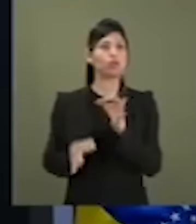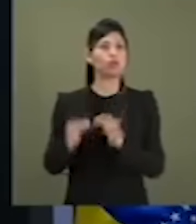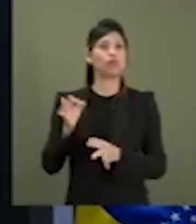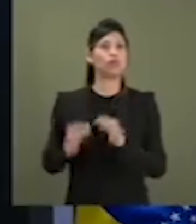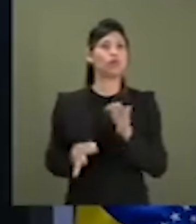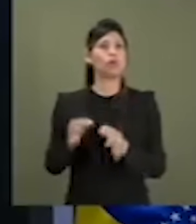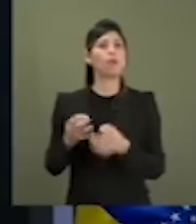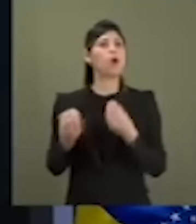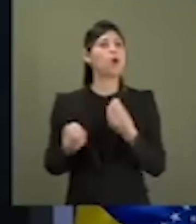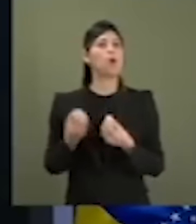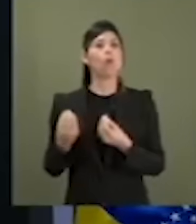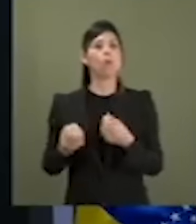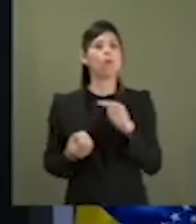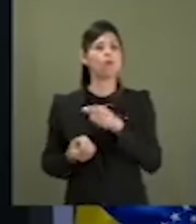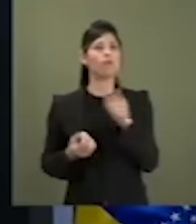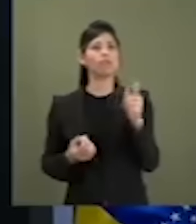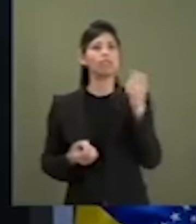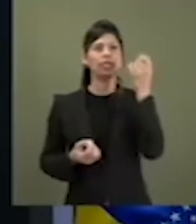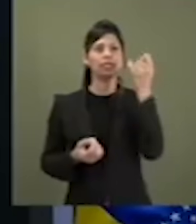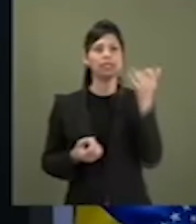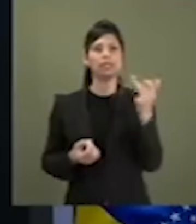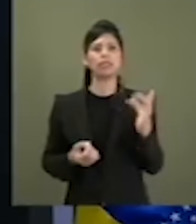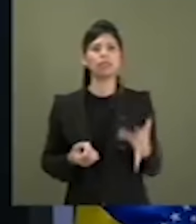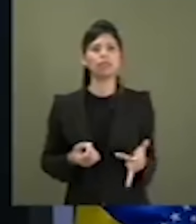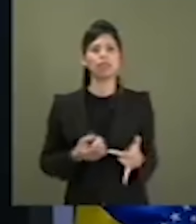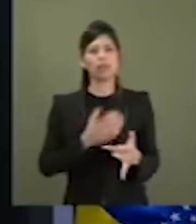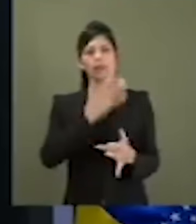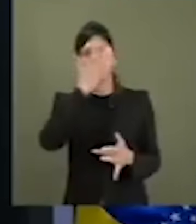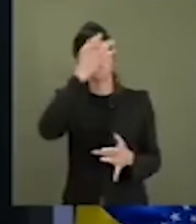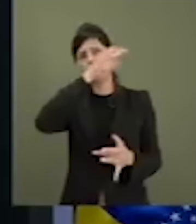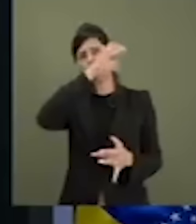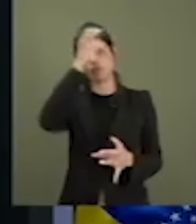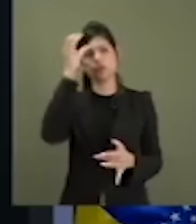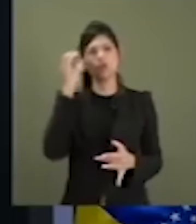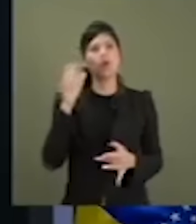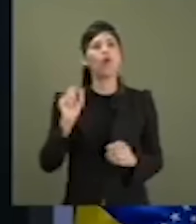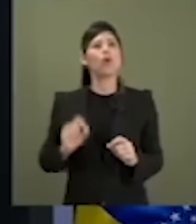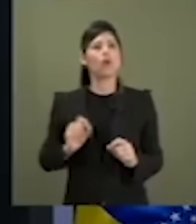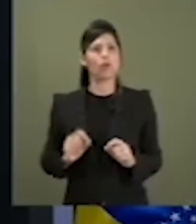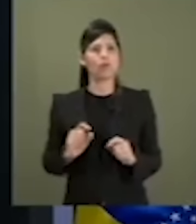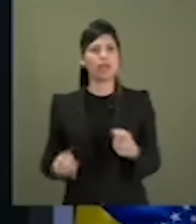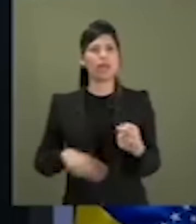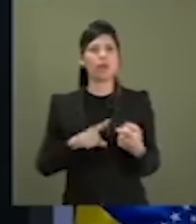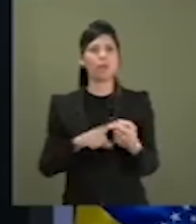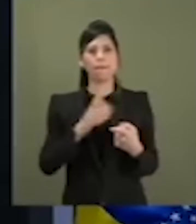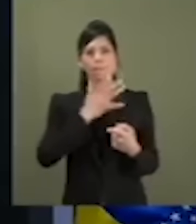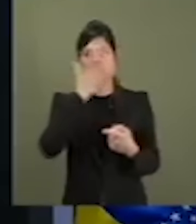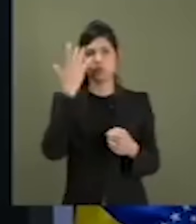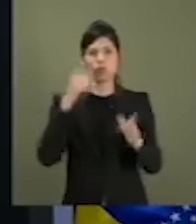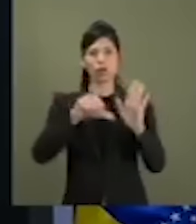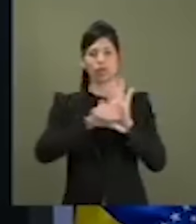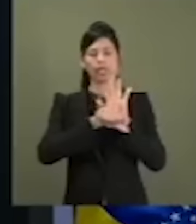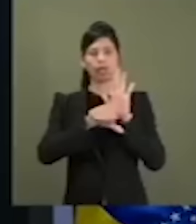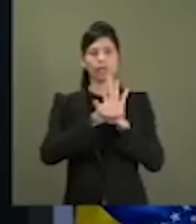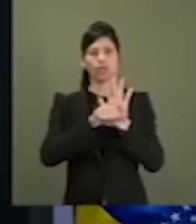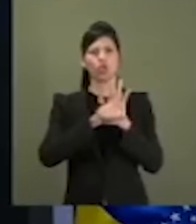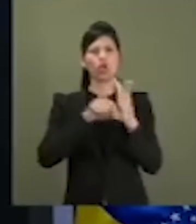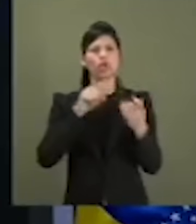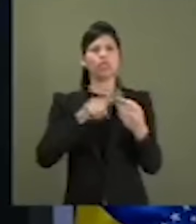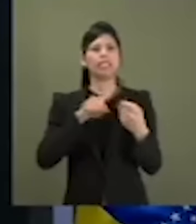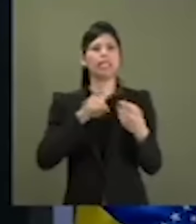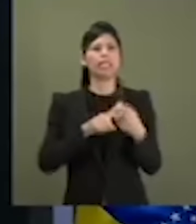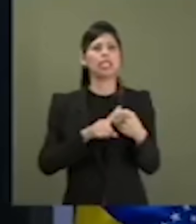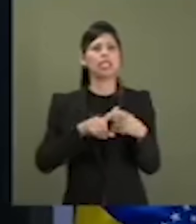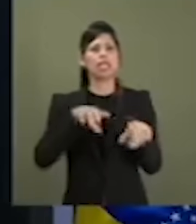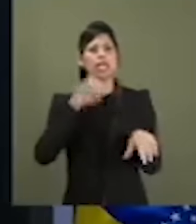você explica para o cidadão que está lá na ponta, alguém que sequestra, estupra e mata, às vezes sendo condenado